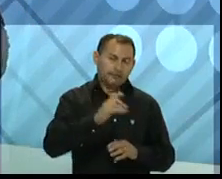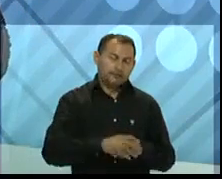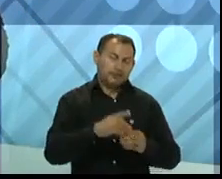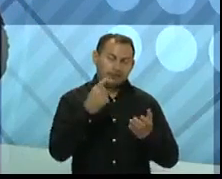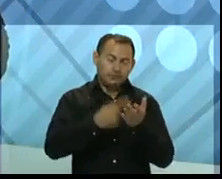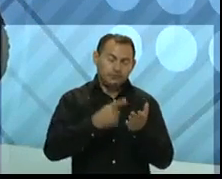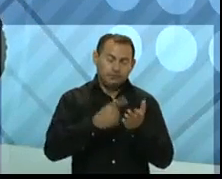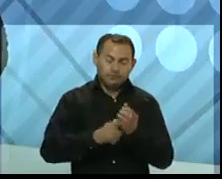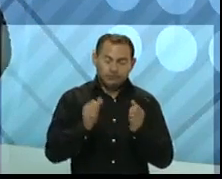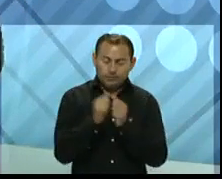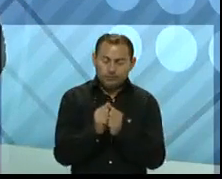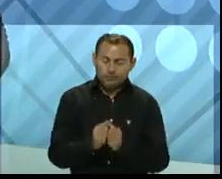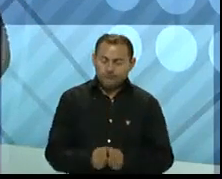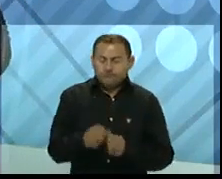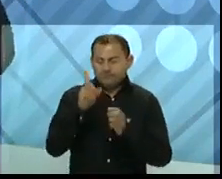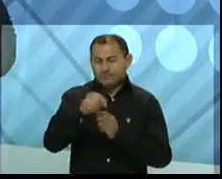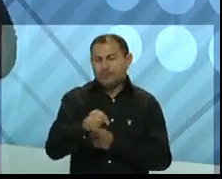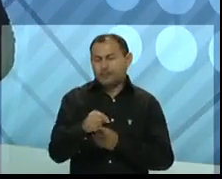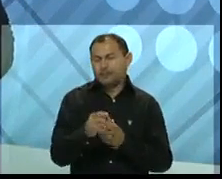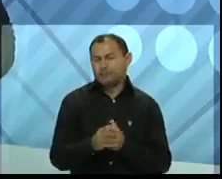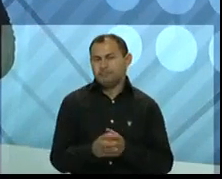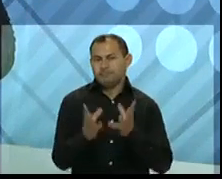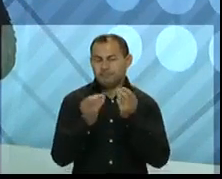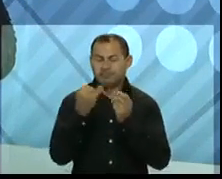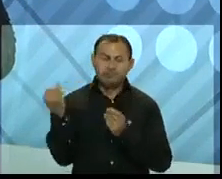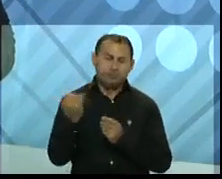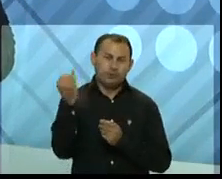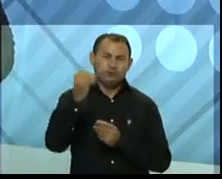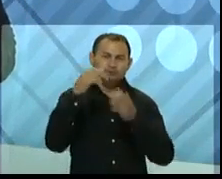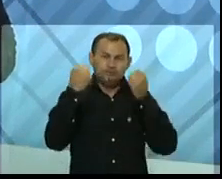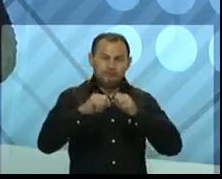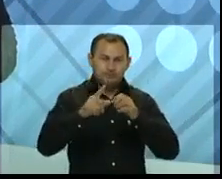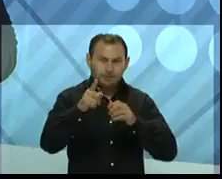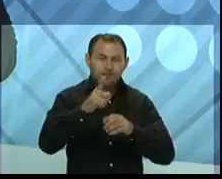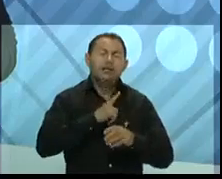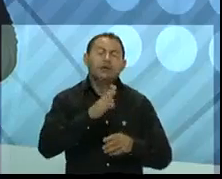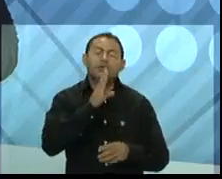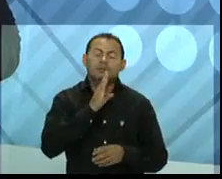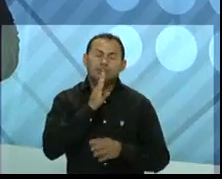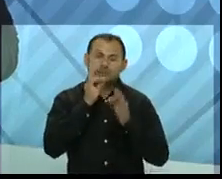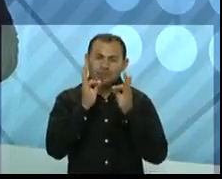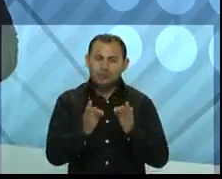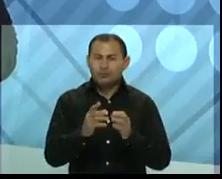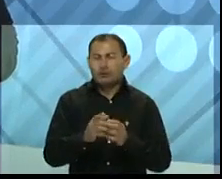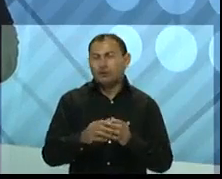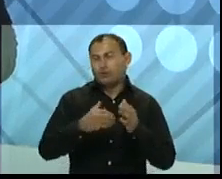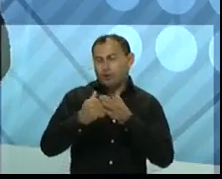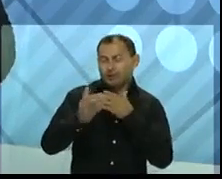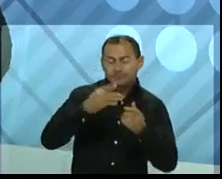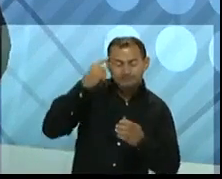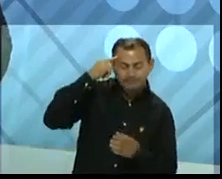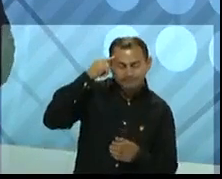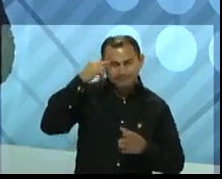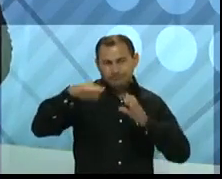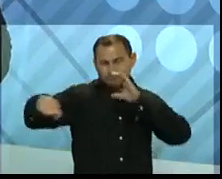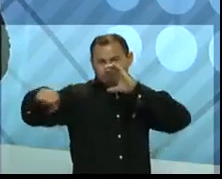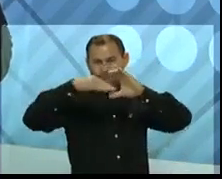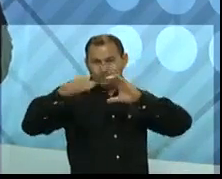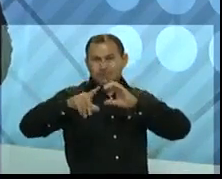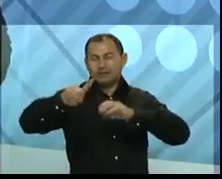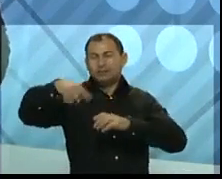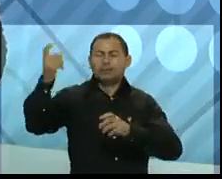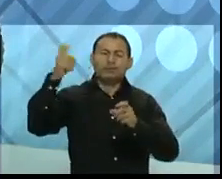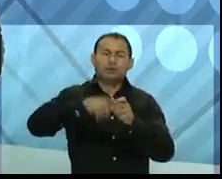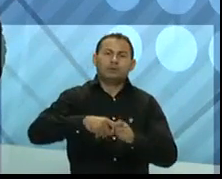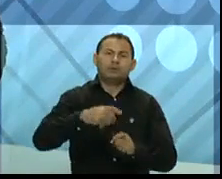funções compostas, que são aí muito importantes e eu preciso que você tenha conhecimento. Tá bom? Qualquer dúvida, vai encaminhando e eu já venho